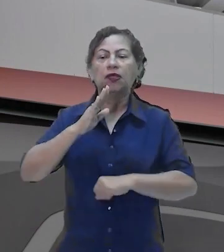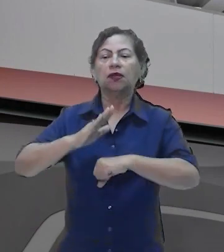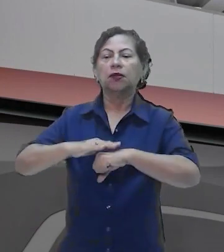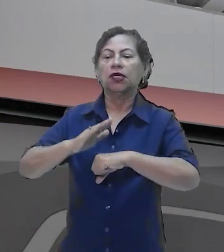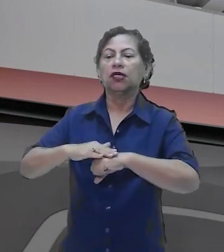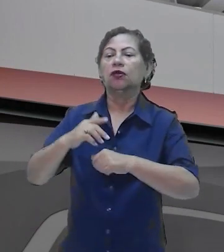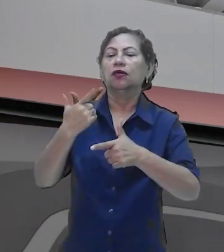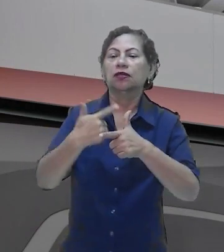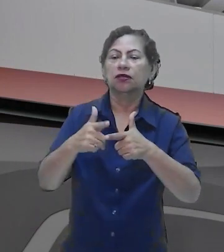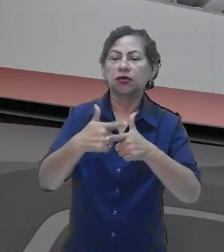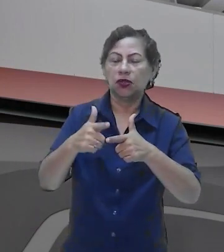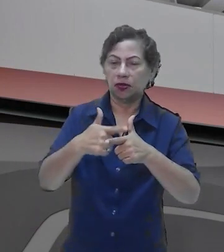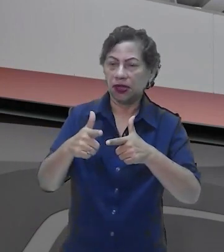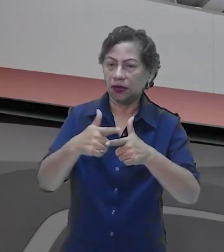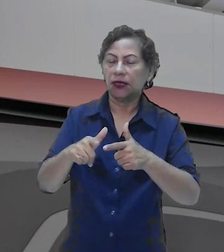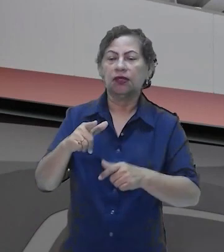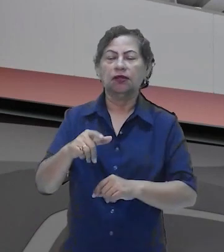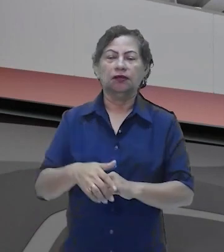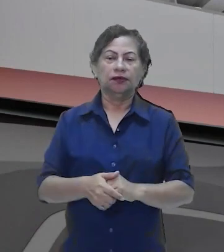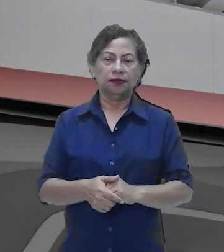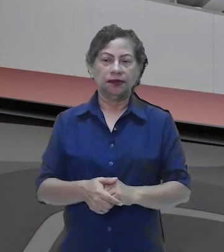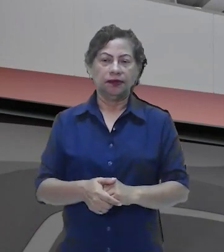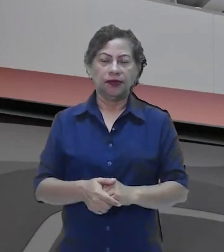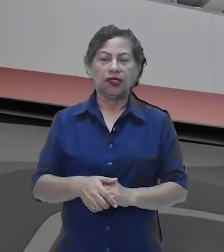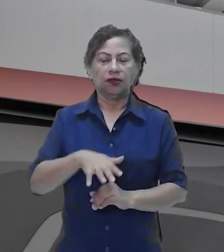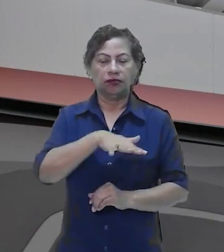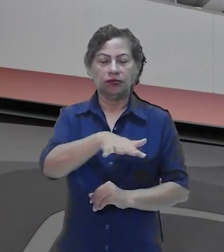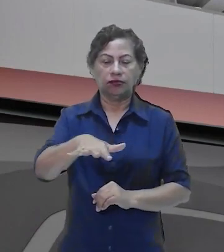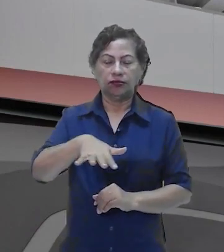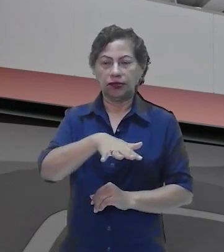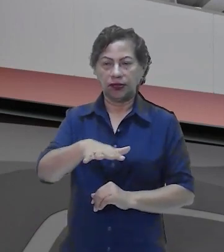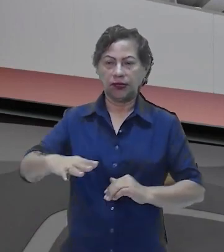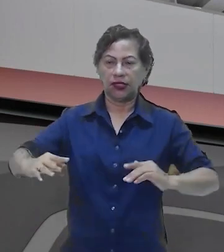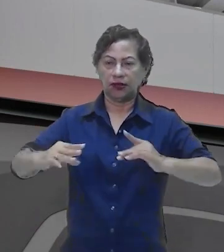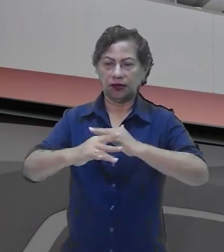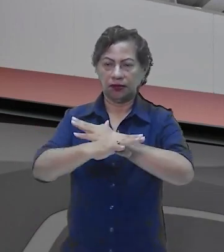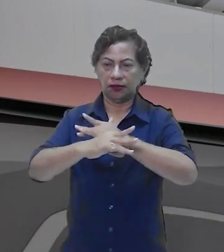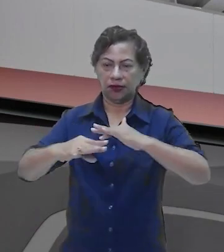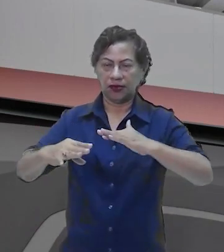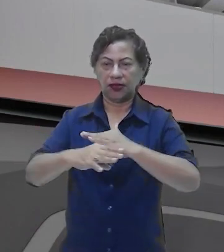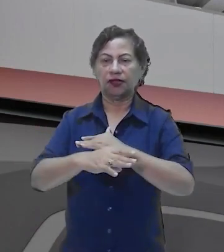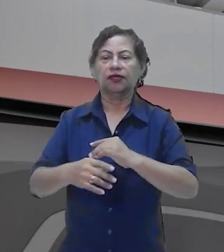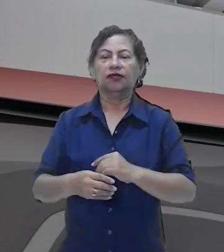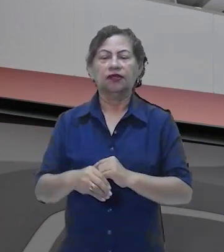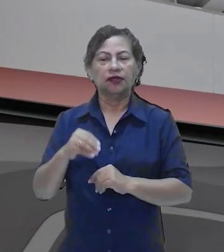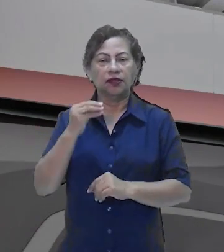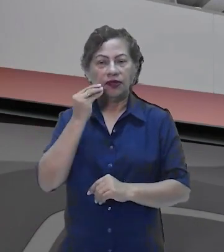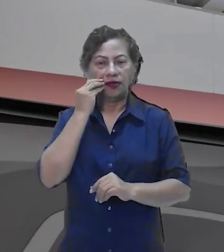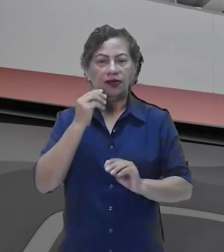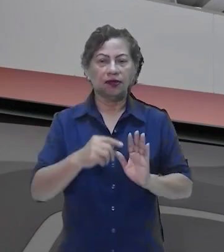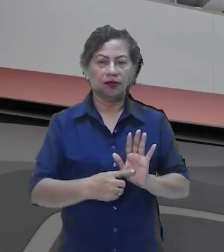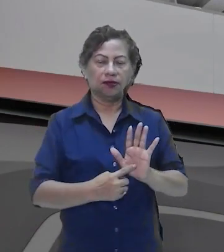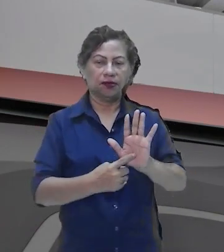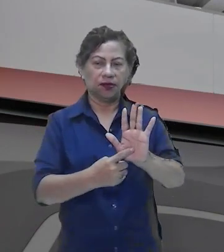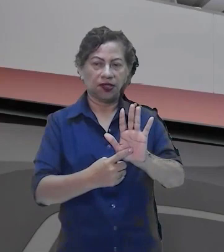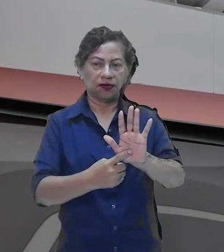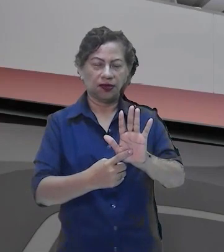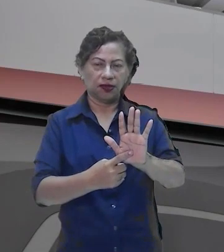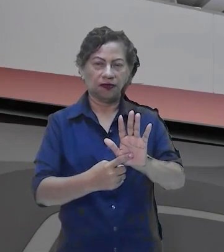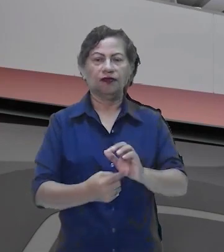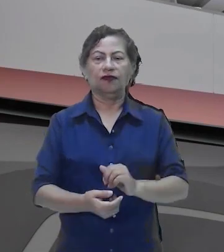problemas evidenciados no espaço urbano. Tem uma animaçãozinha aqui, tá certo?